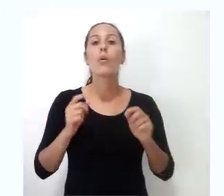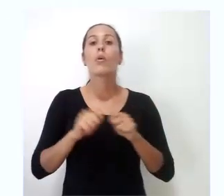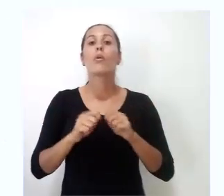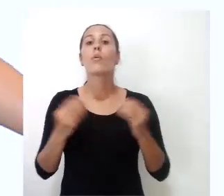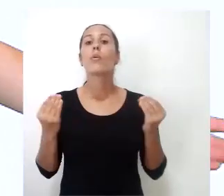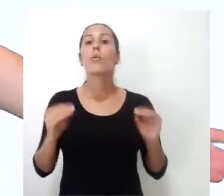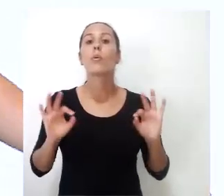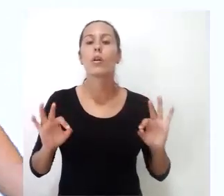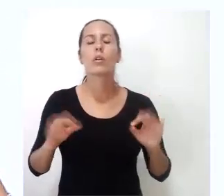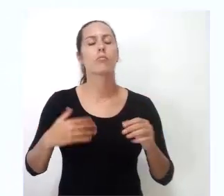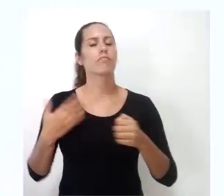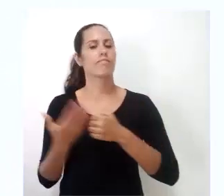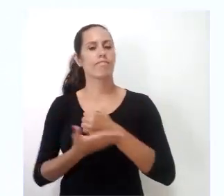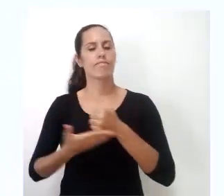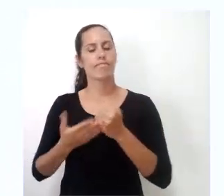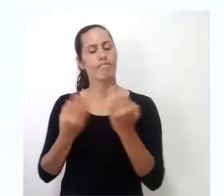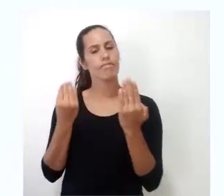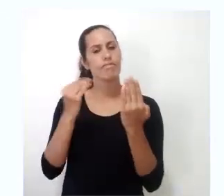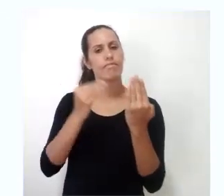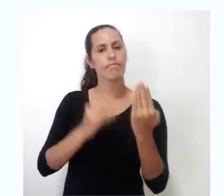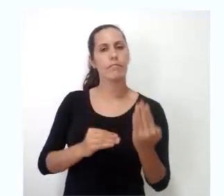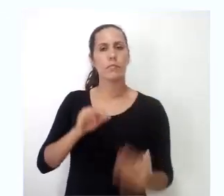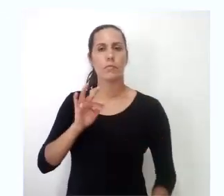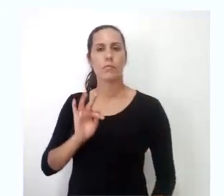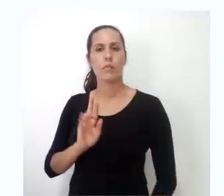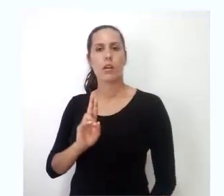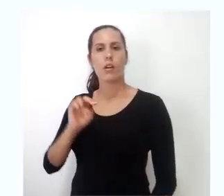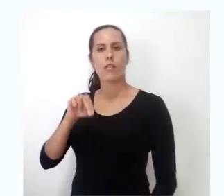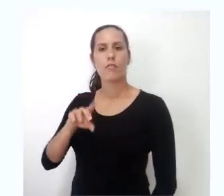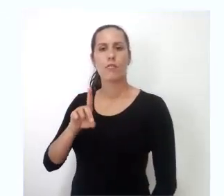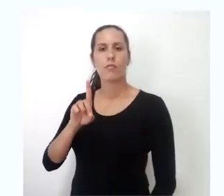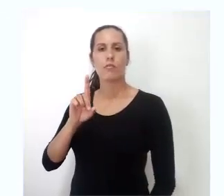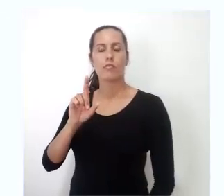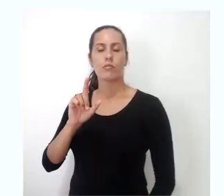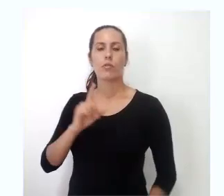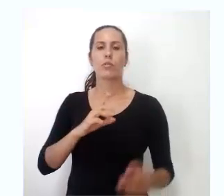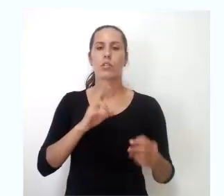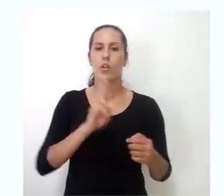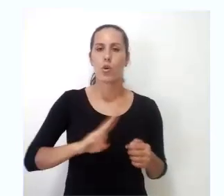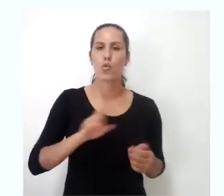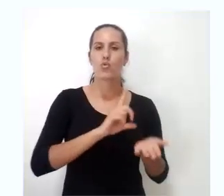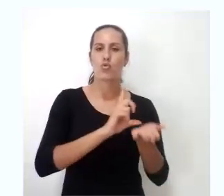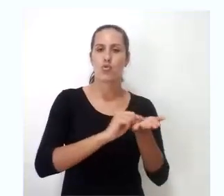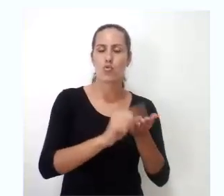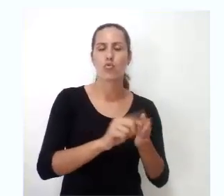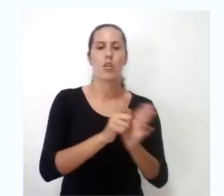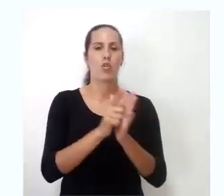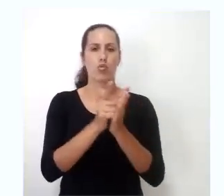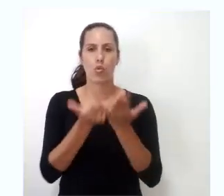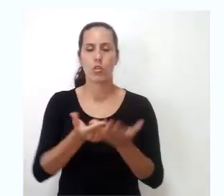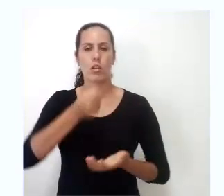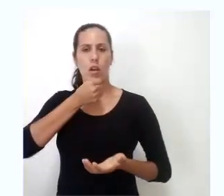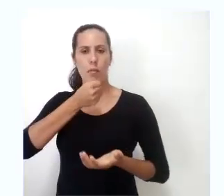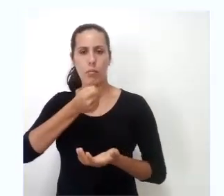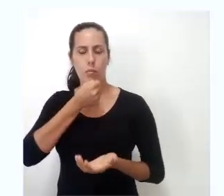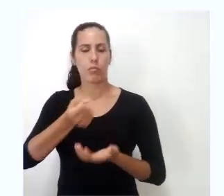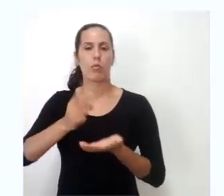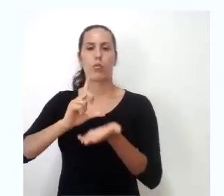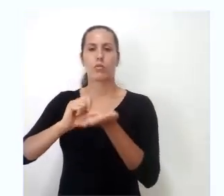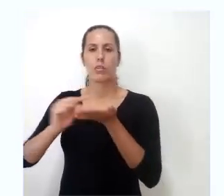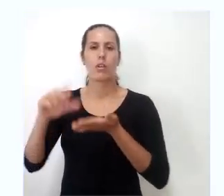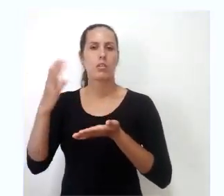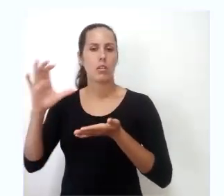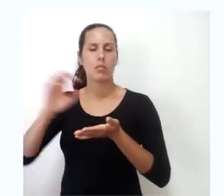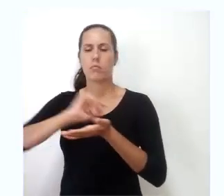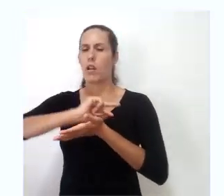estou, o quê? Fundamentado. Então é importante sempre lembrar esses recursos persuasivos dentro do texto